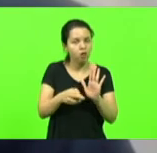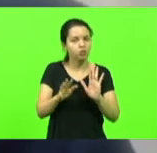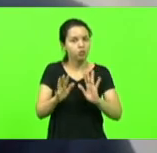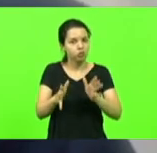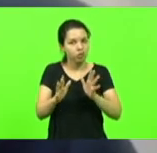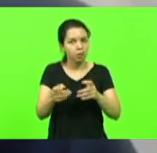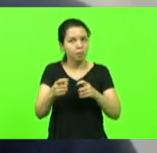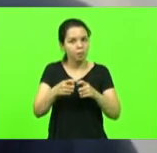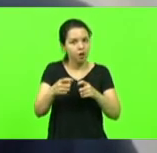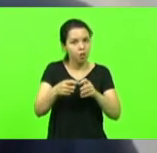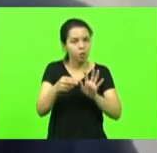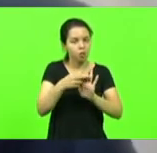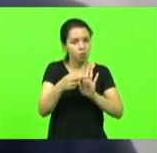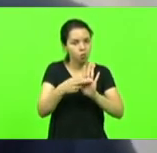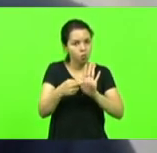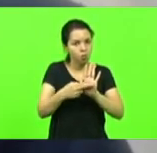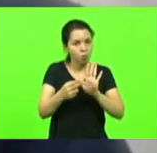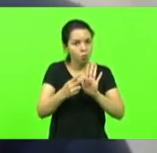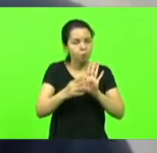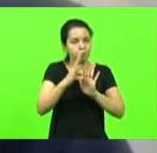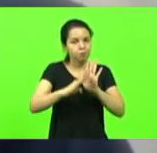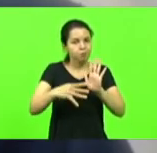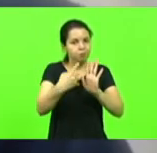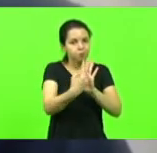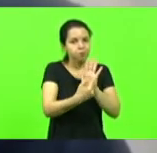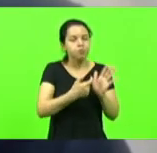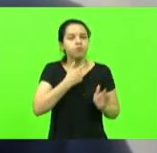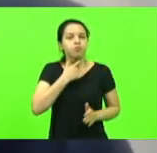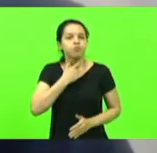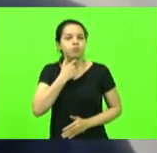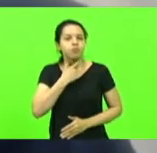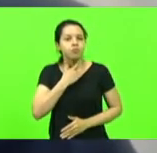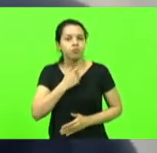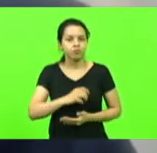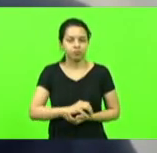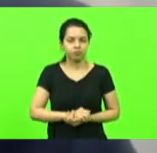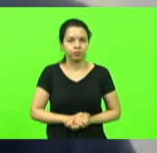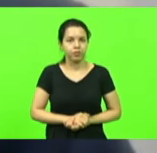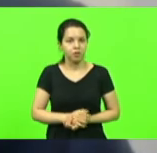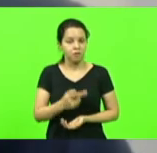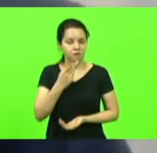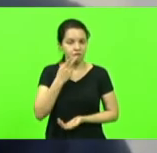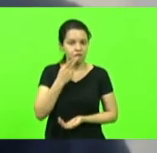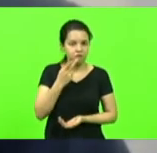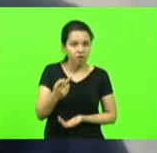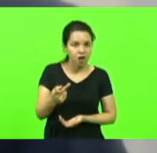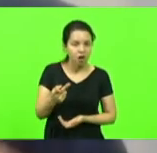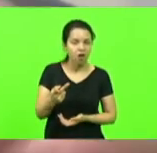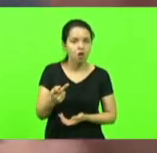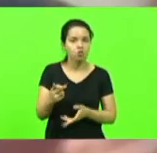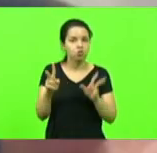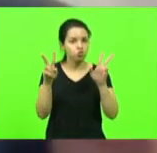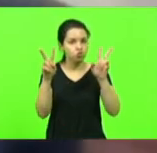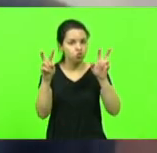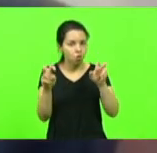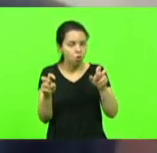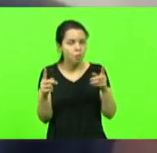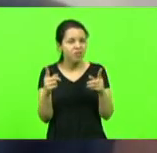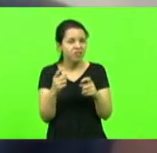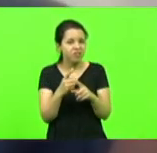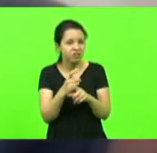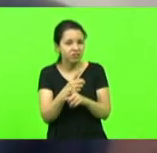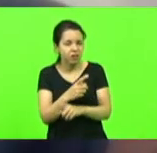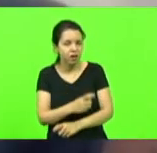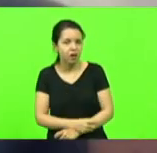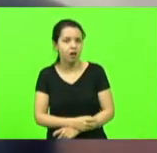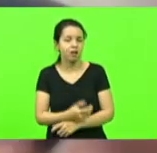da fonoaudiologia. Então, quando me falam sobre as dificuldades experimentadas desde lá